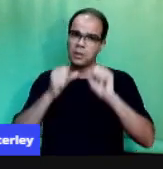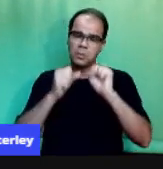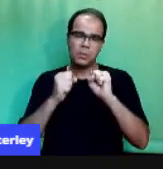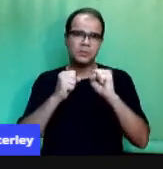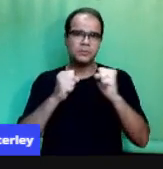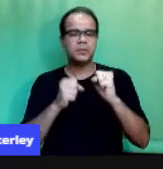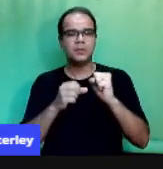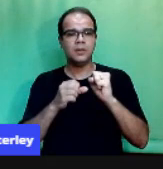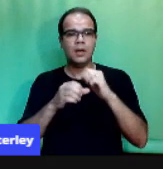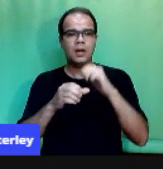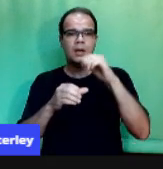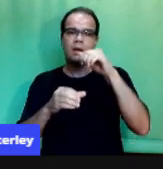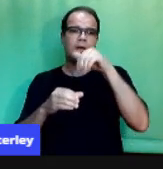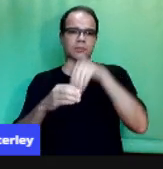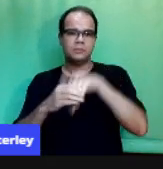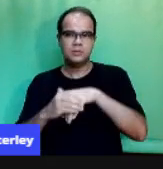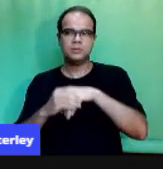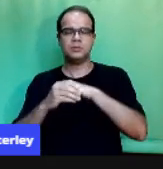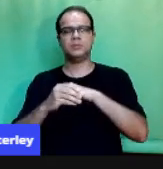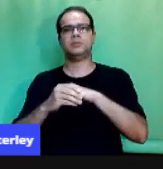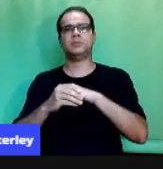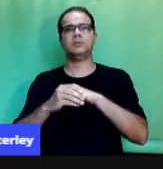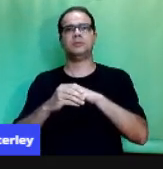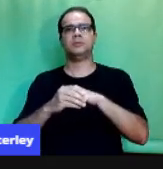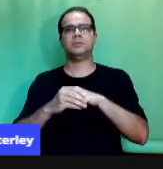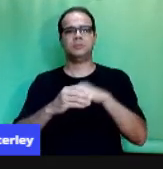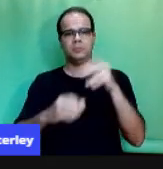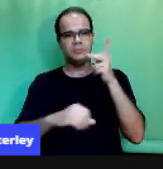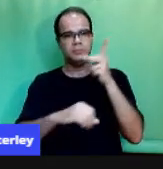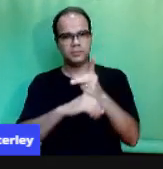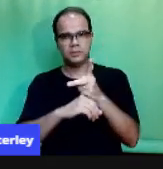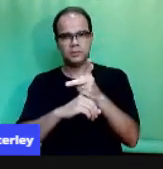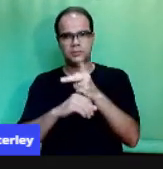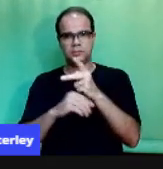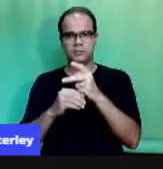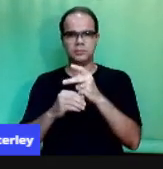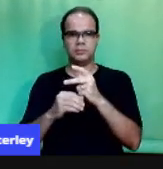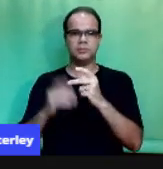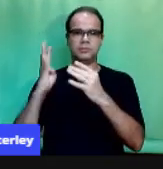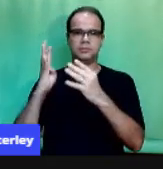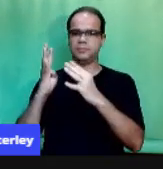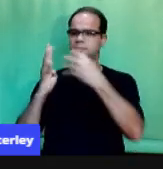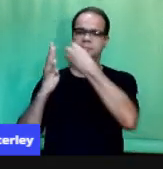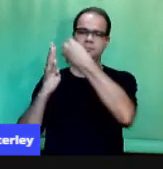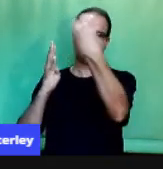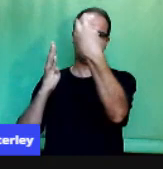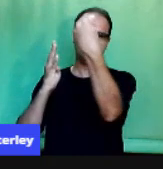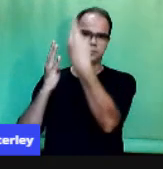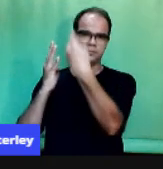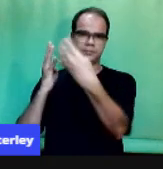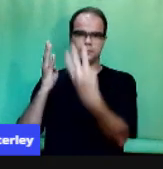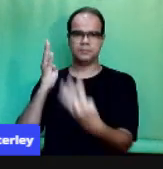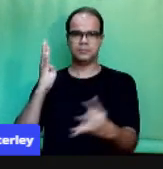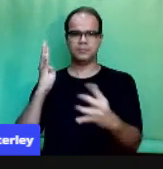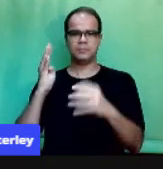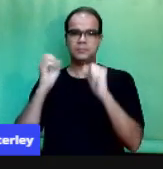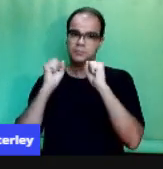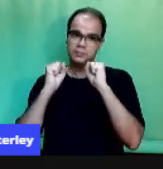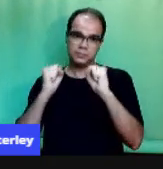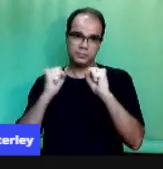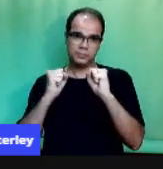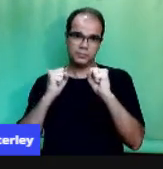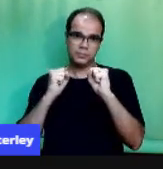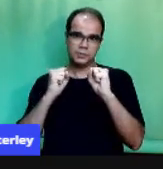Documentos, apresentação, planilhas, desenhos e formulários do